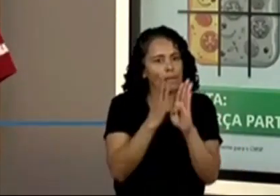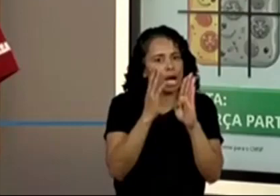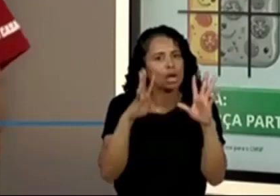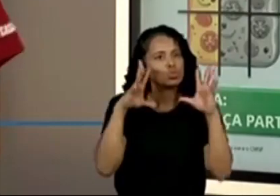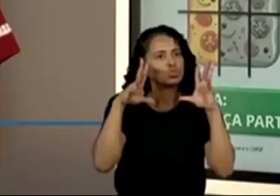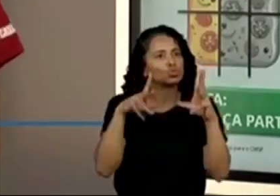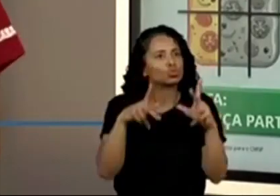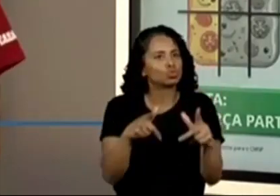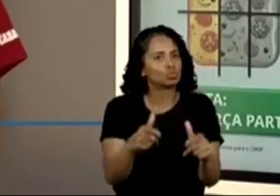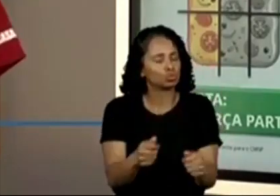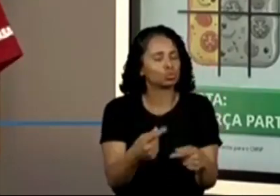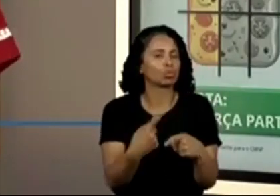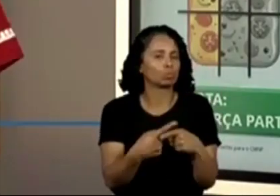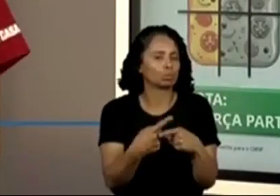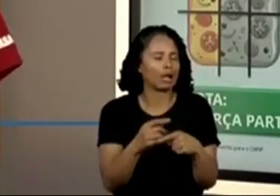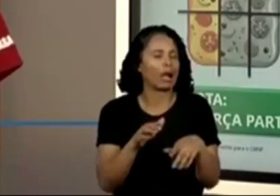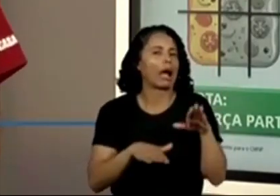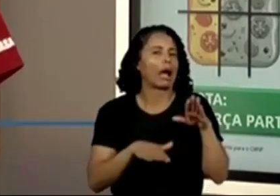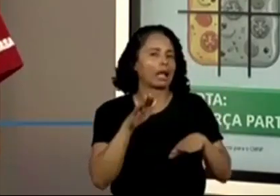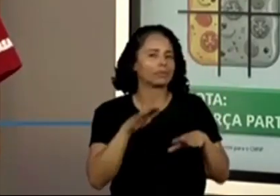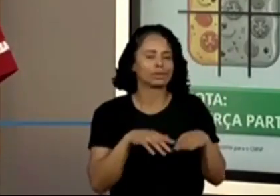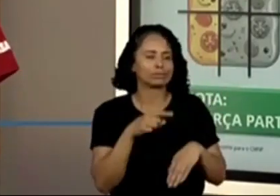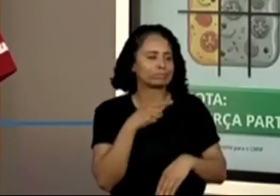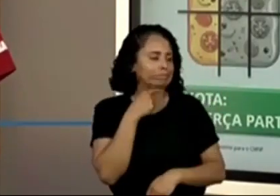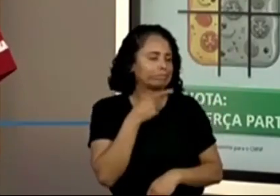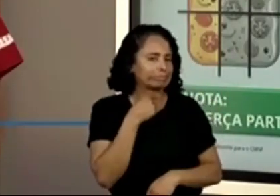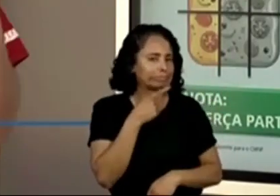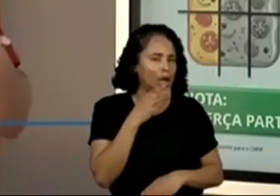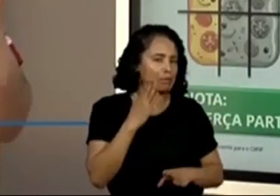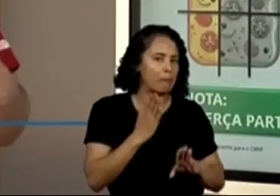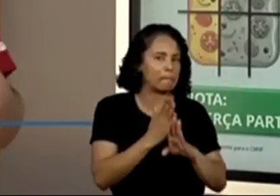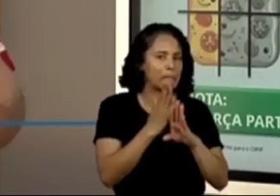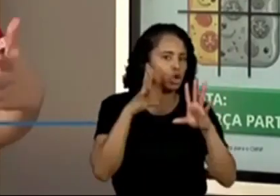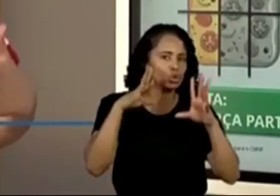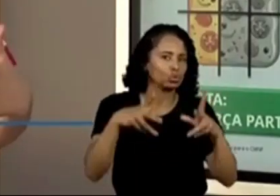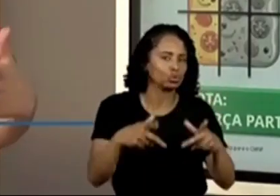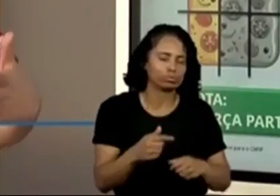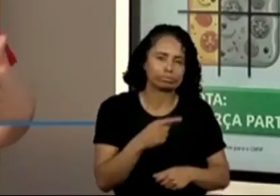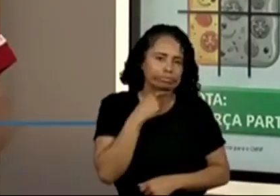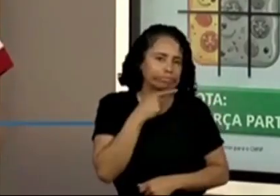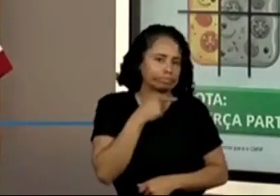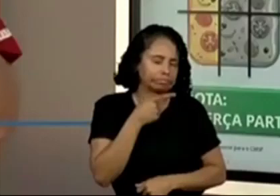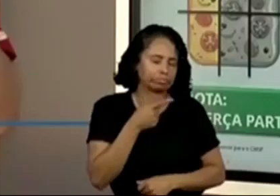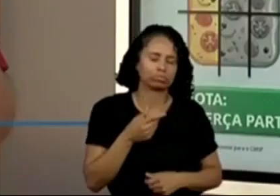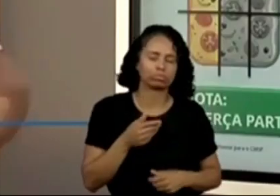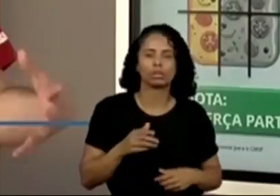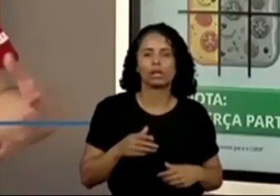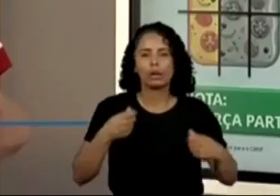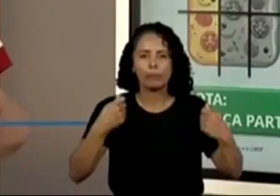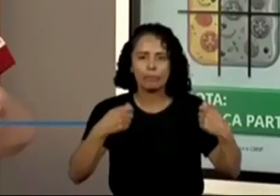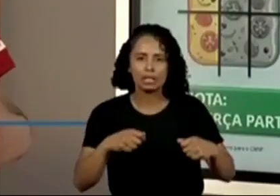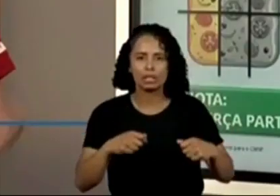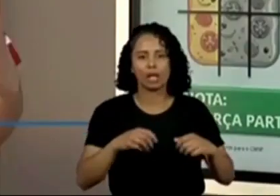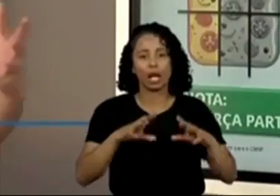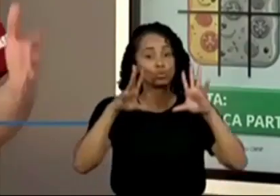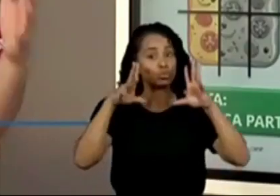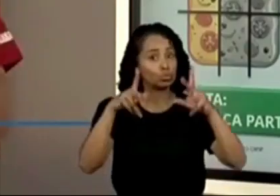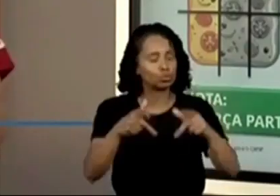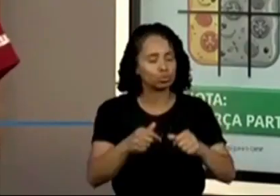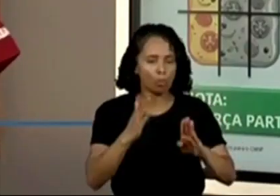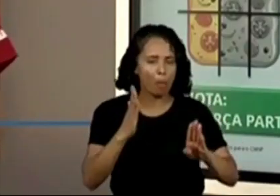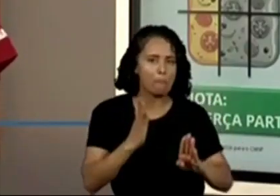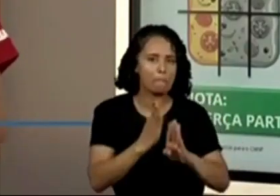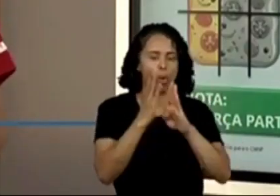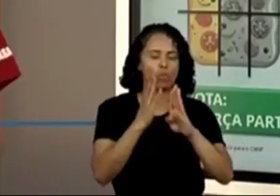às vezes a gente não passa, né? Você não consegue identificar ali bonitinho. Tentem identificar o inteiro. Identificou o inteiro, no caso você